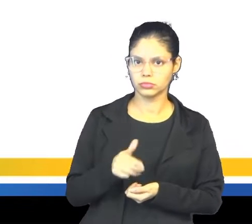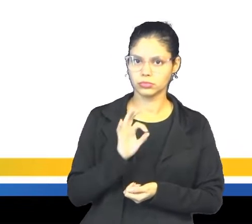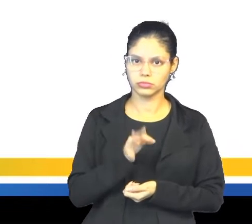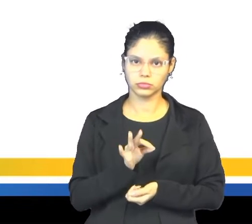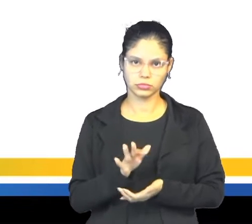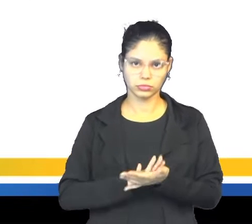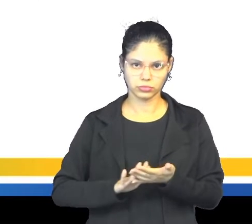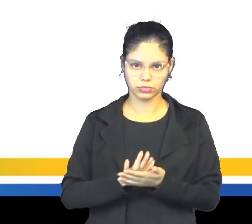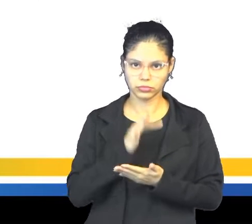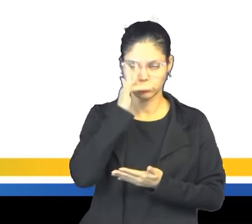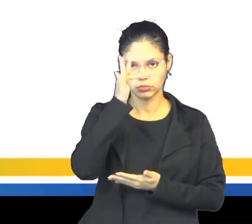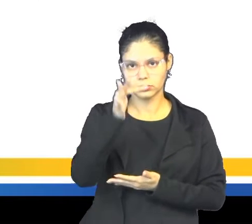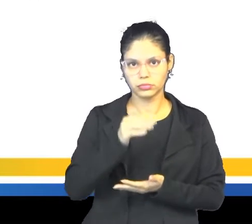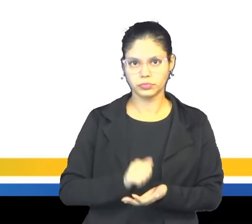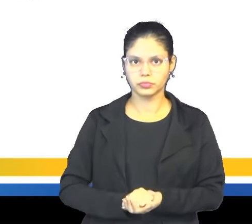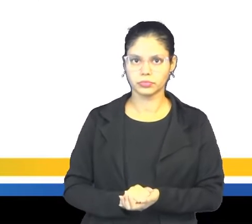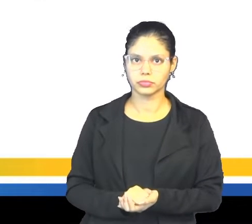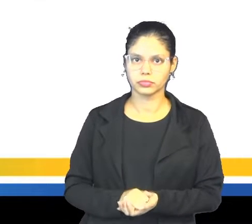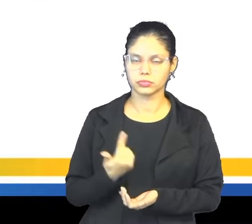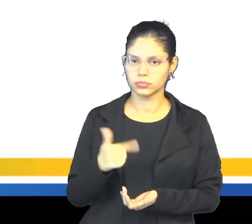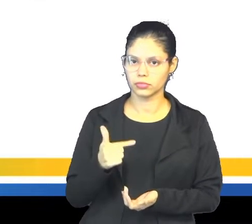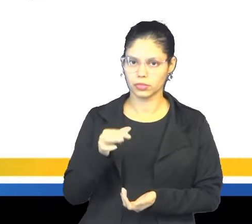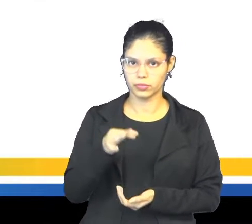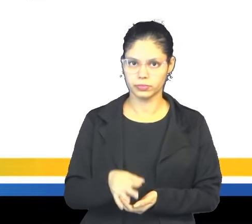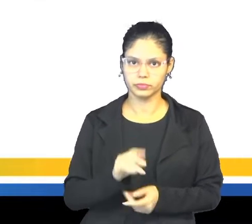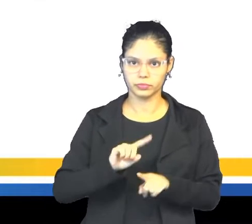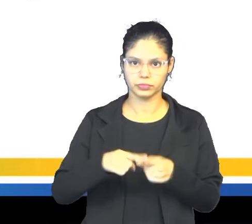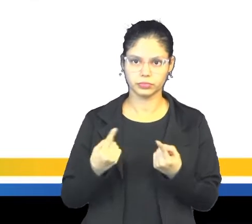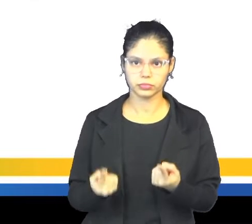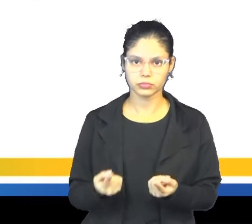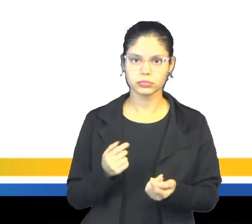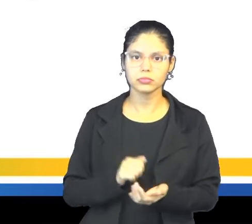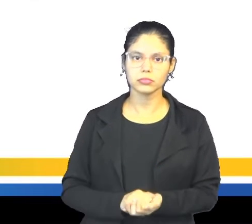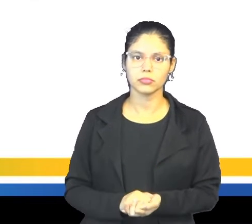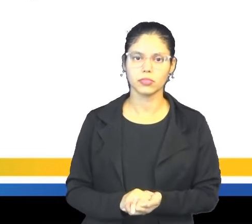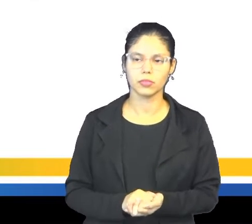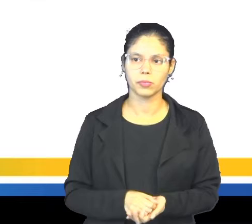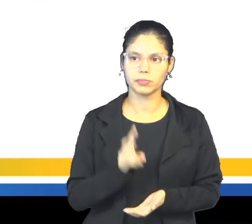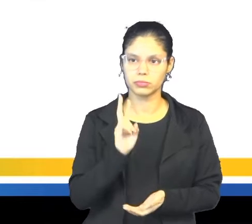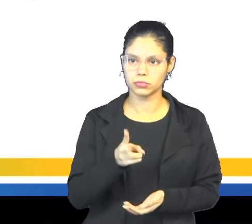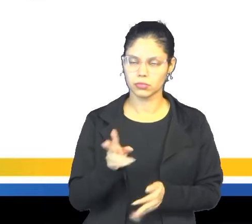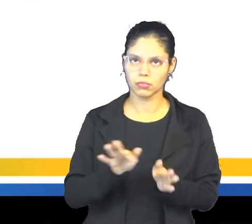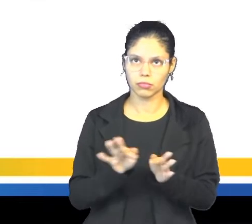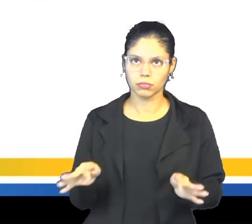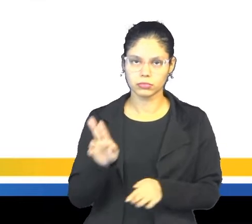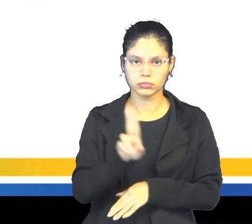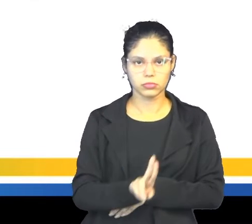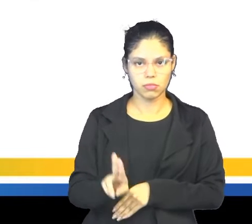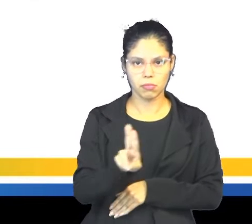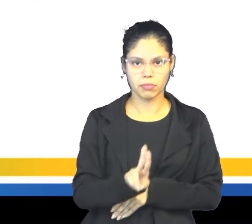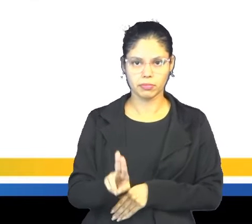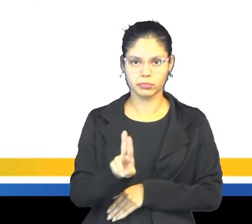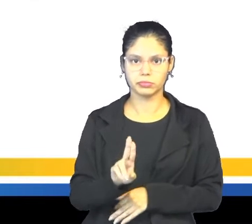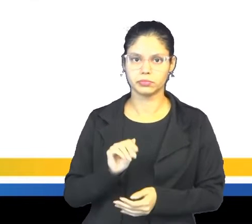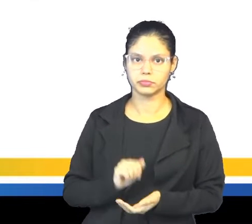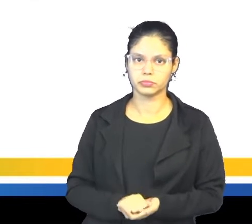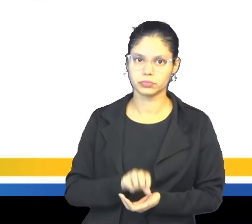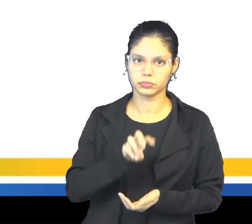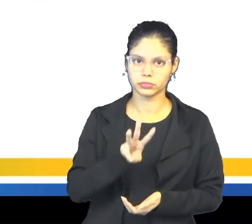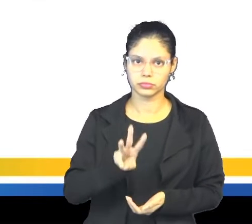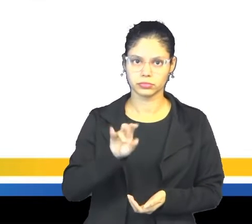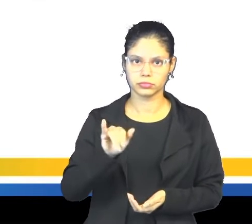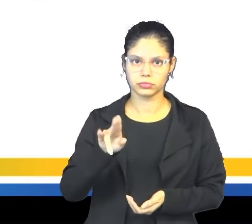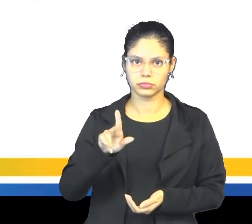certeza, né? Quando o futuro é incerto. Porém, né, na mesma frase você irá utilizar o will,